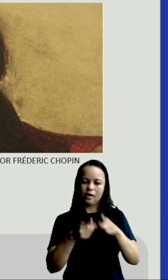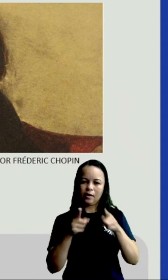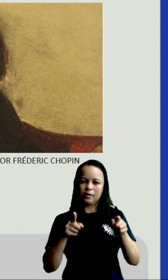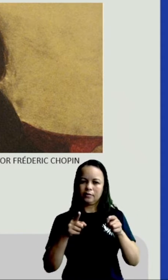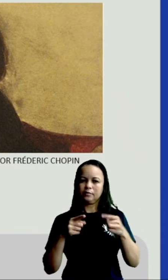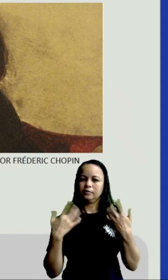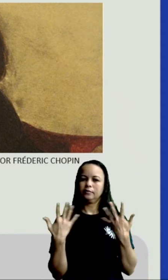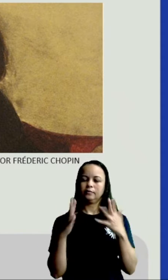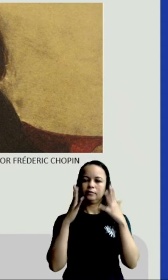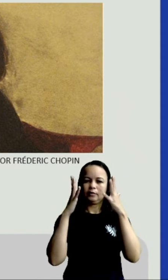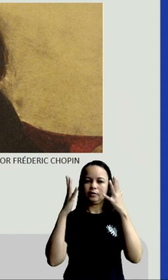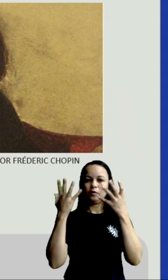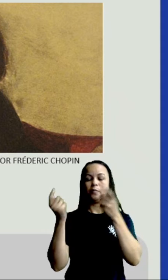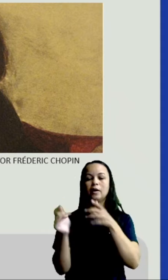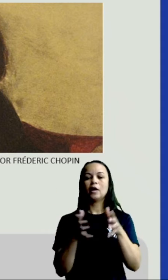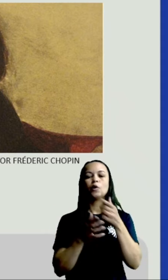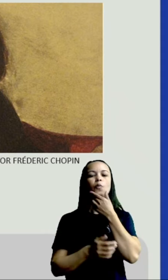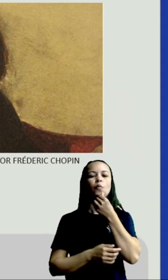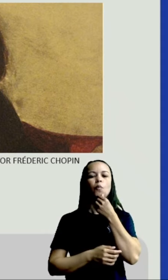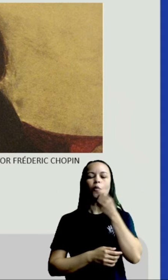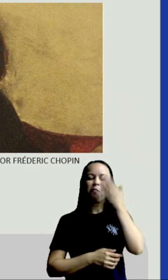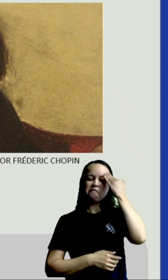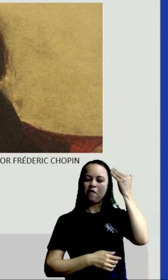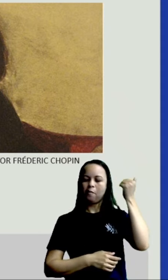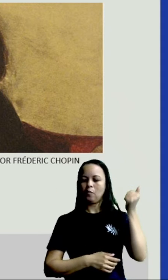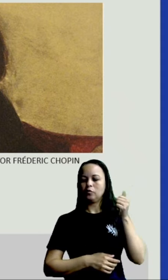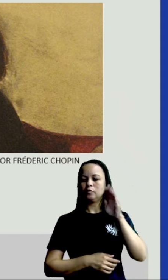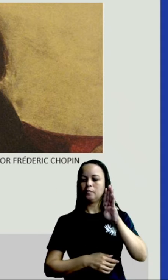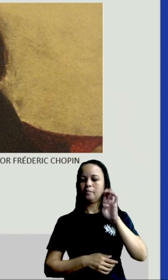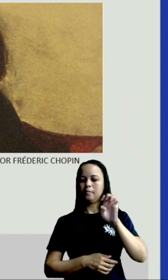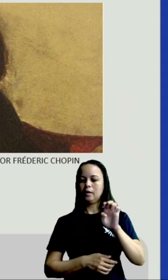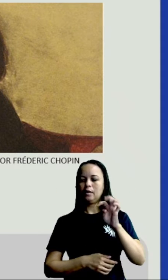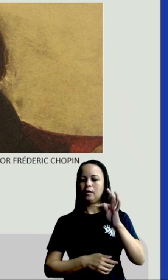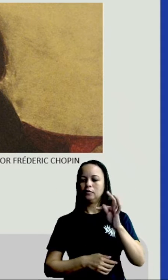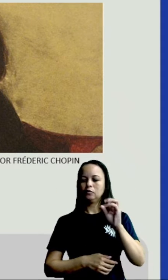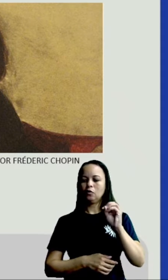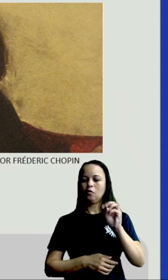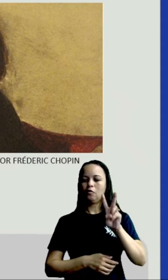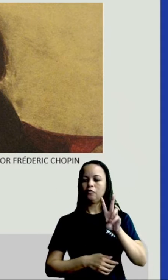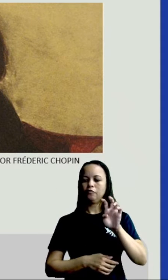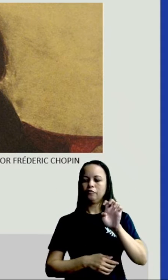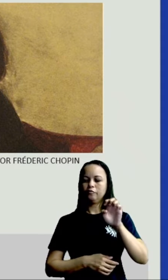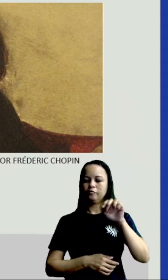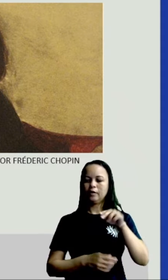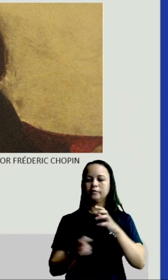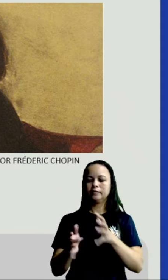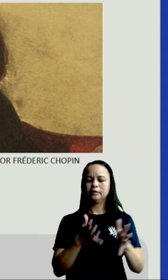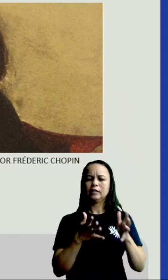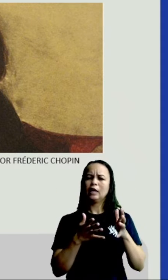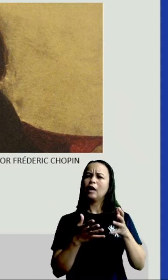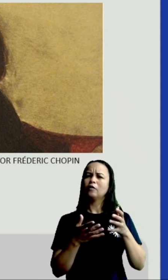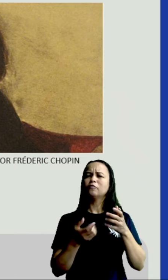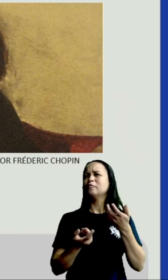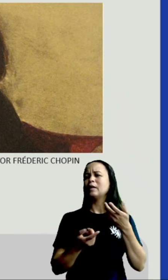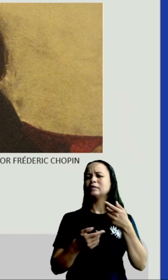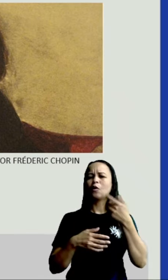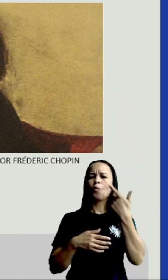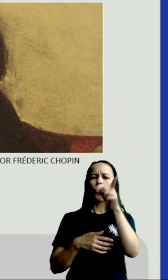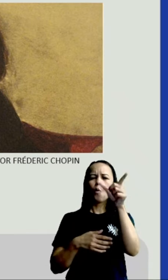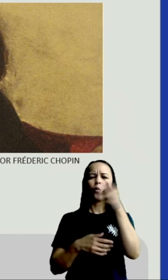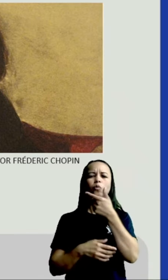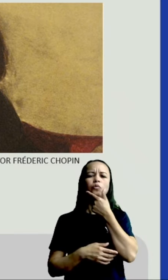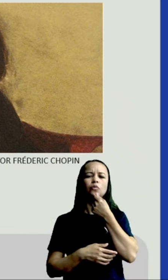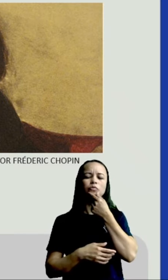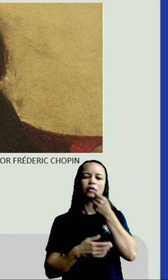inaugurado pelo compositor alemão Beethoven com a sinfonia número 3 e passa por nomes como shopan